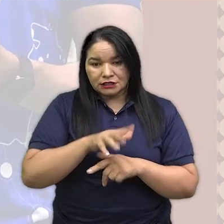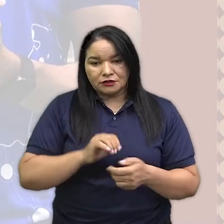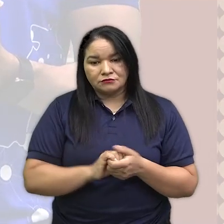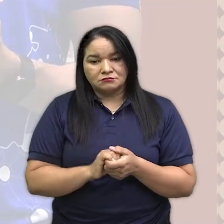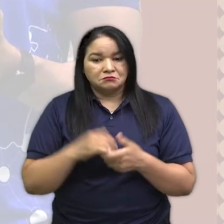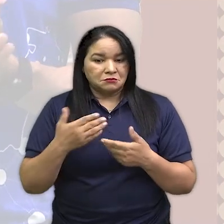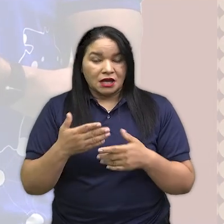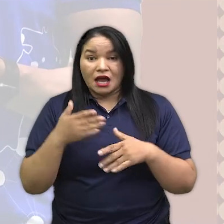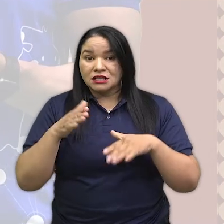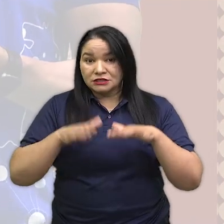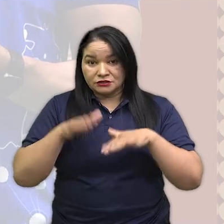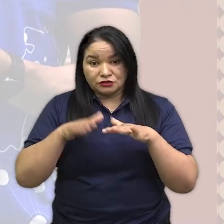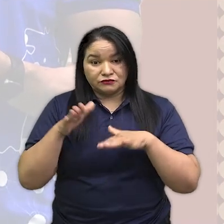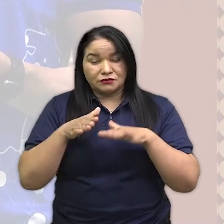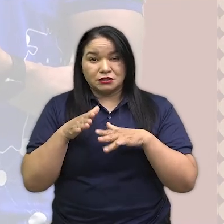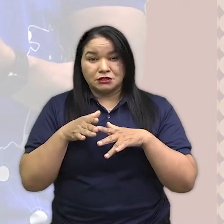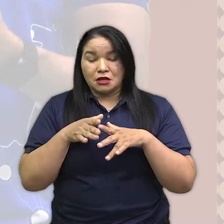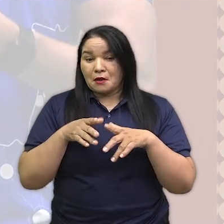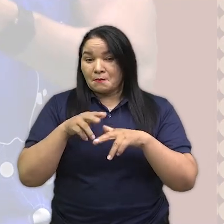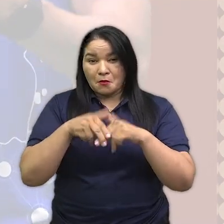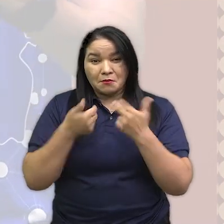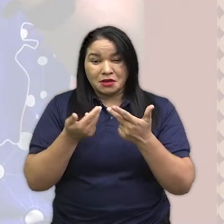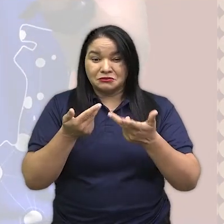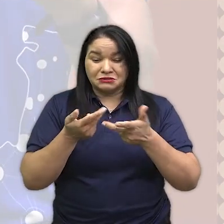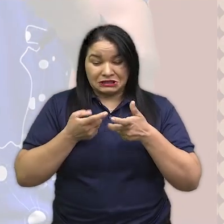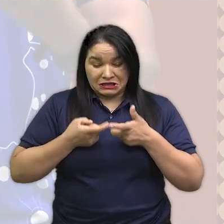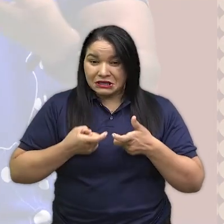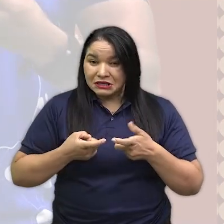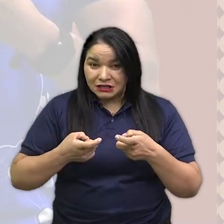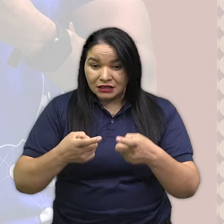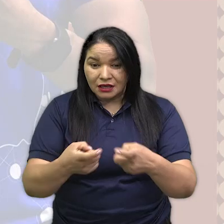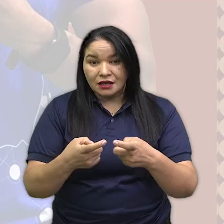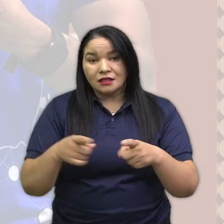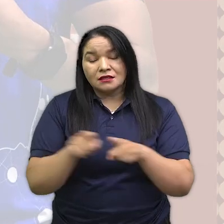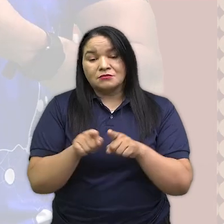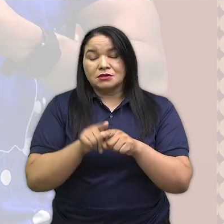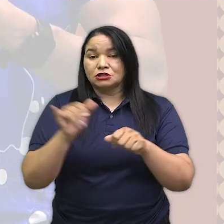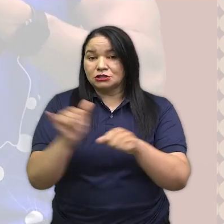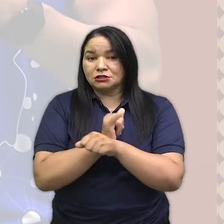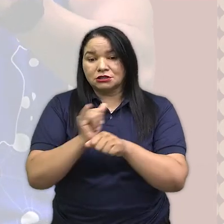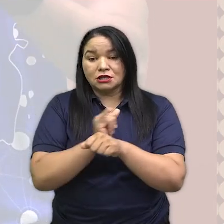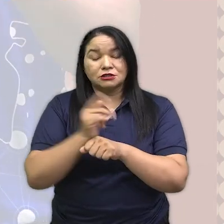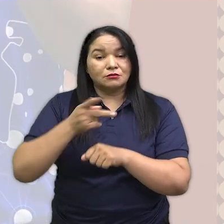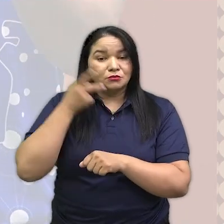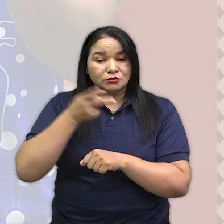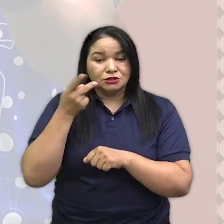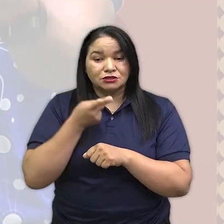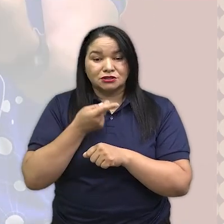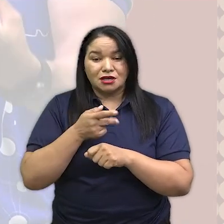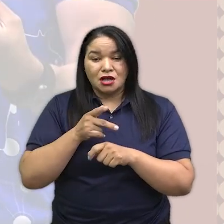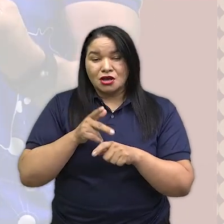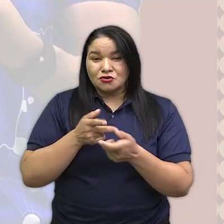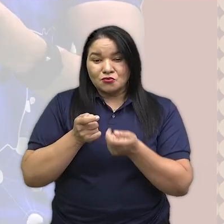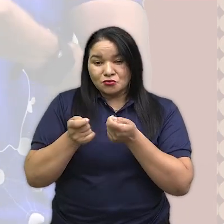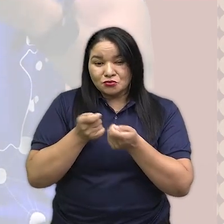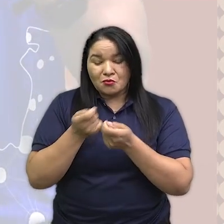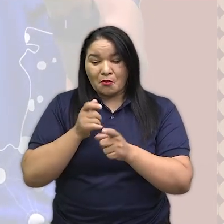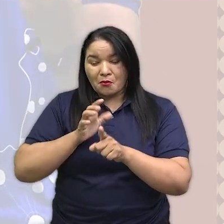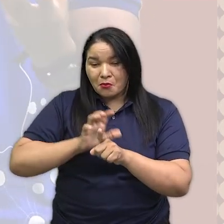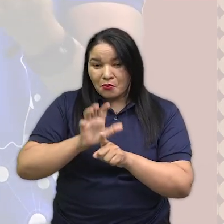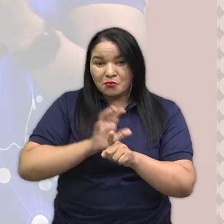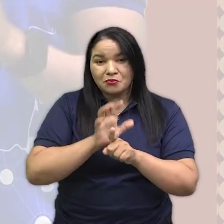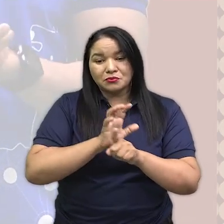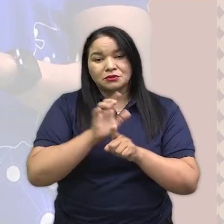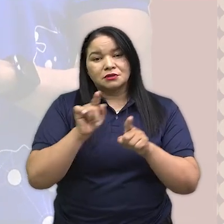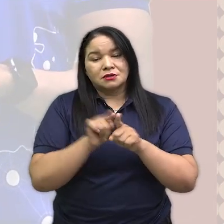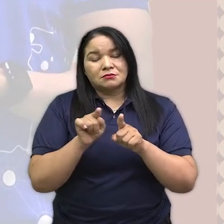pela força, através das guerras, né? Ou por estratégias políticas de manipulação, de imposição ali através da diplomacia de